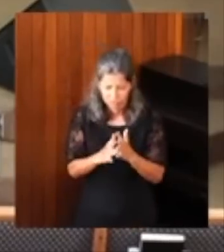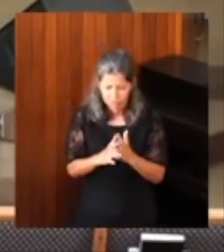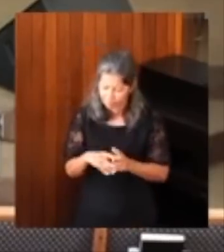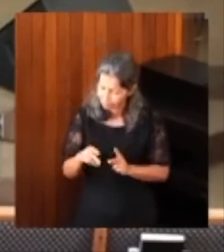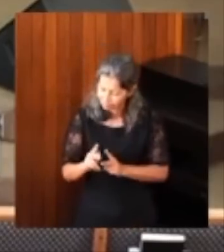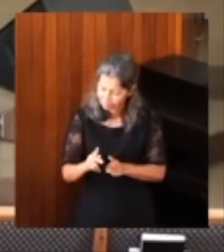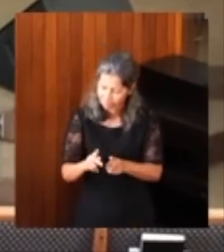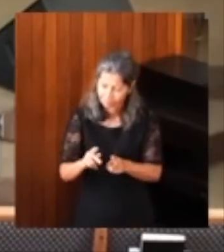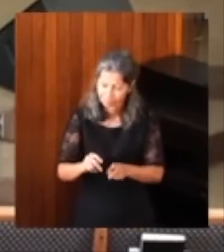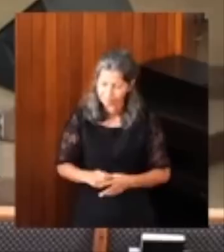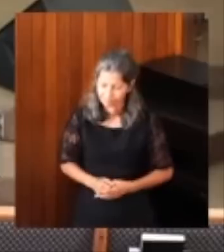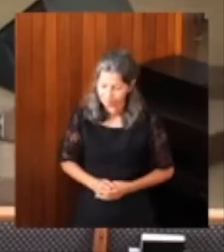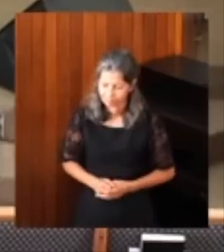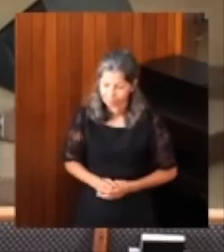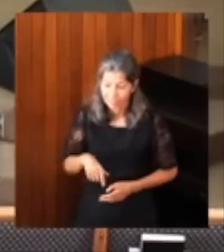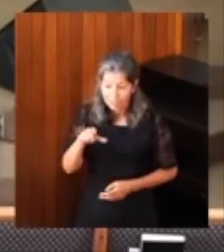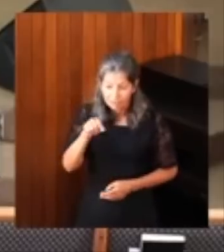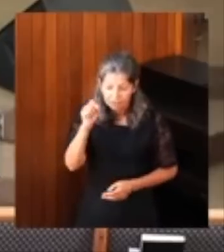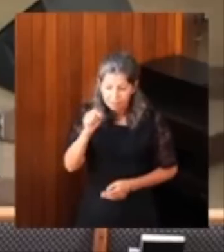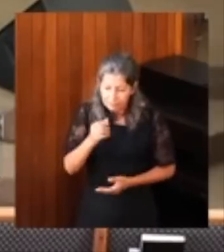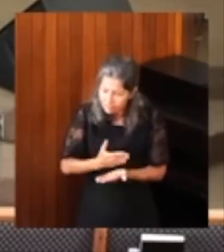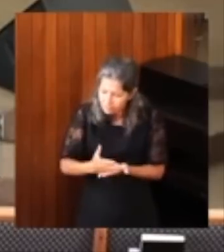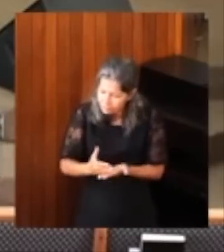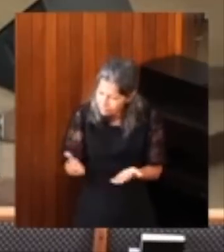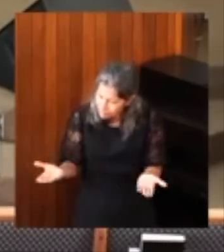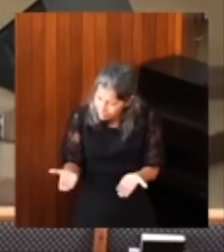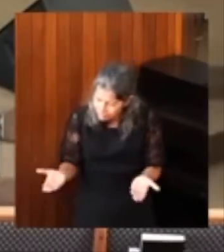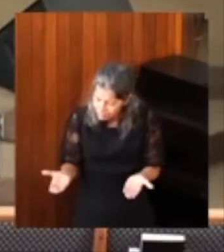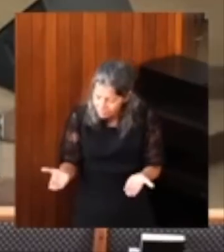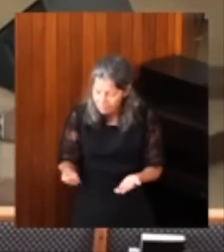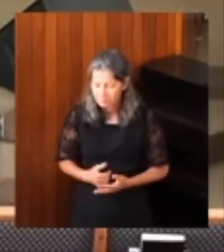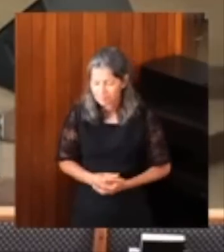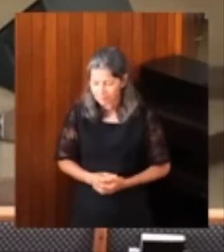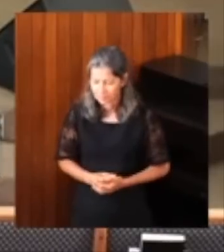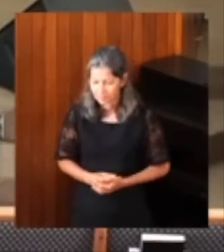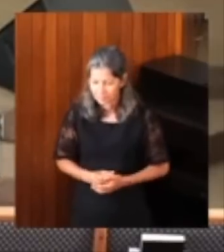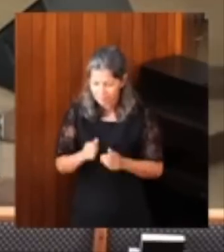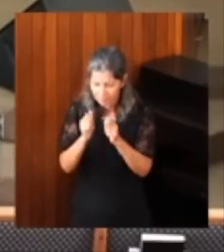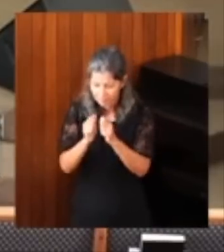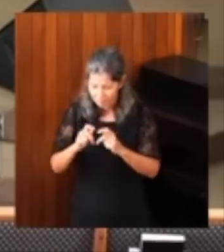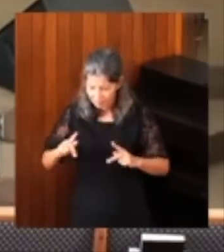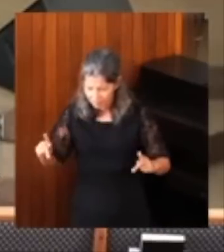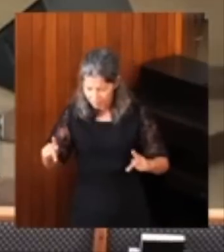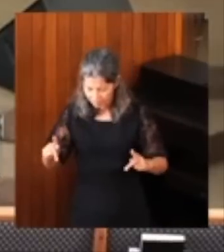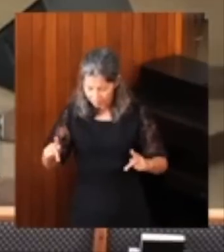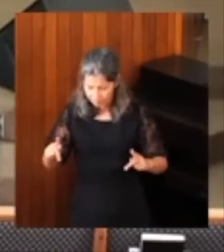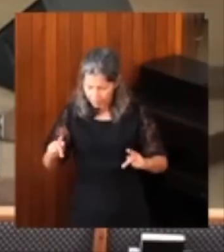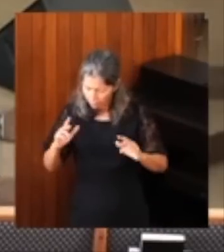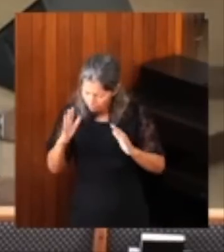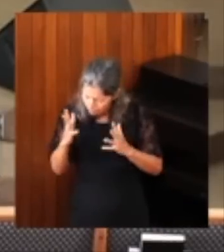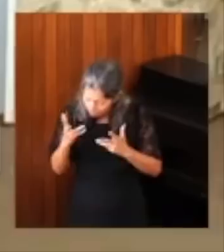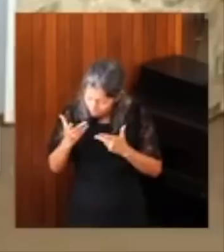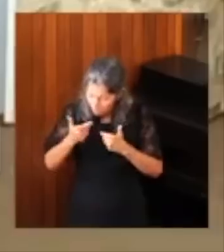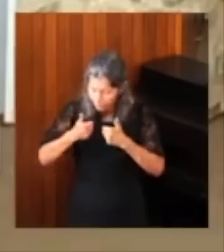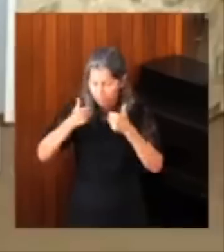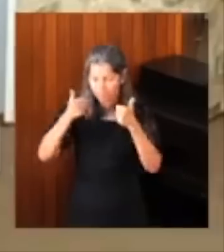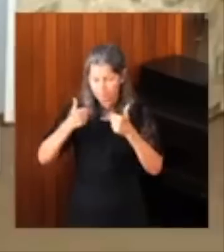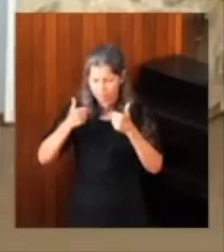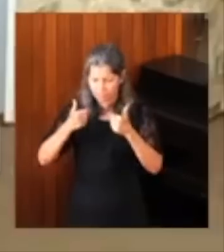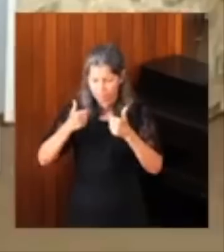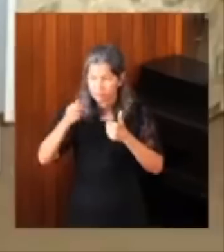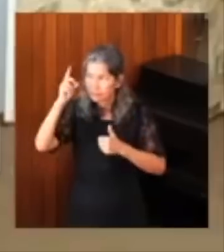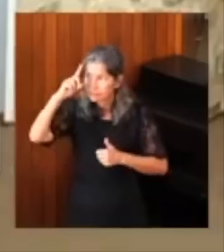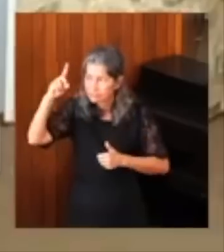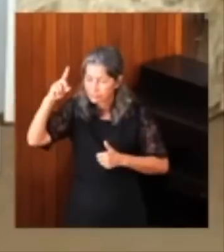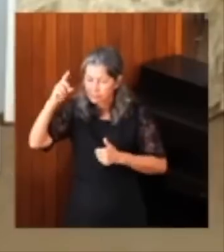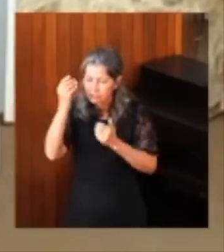sempre. E essa escolha começa aqui agora. O Apocalipse é um livro maravilhoso. Ele é Deus abrindo a cortina e